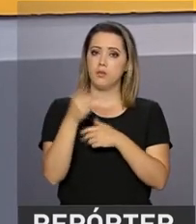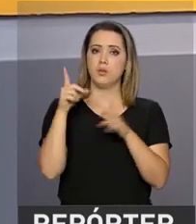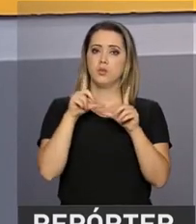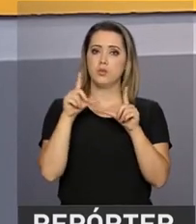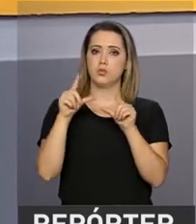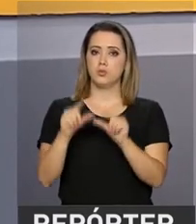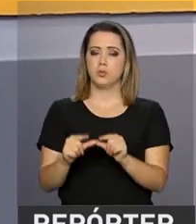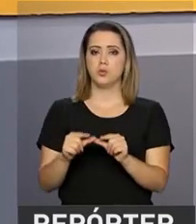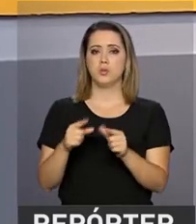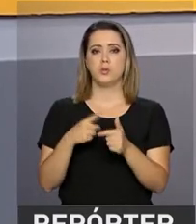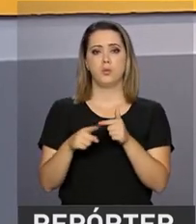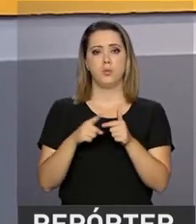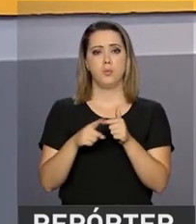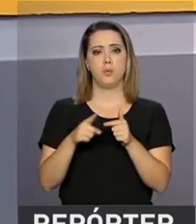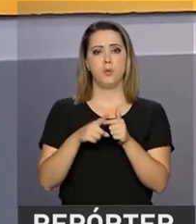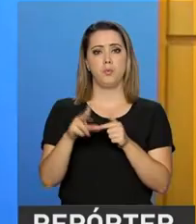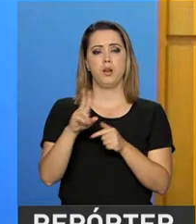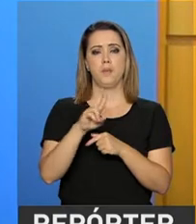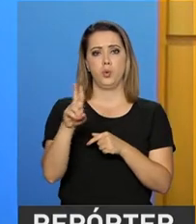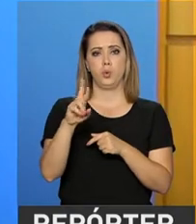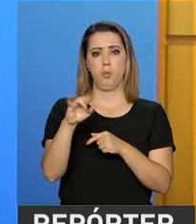do risco país